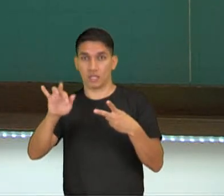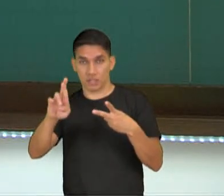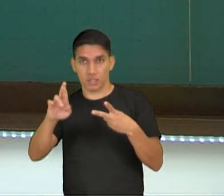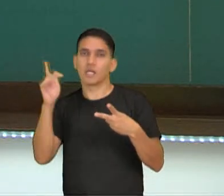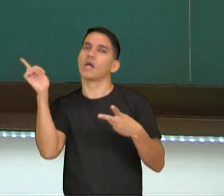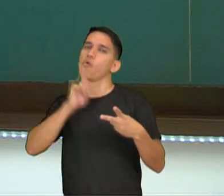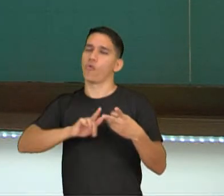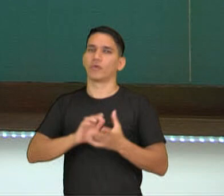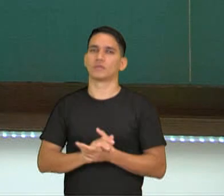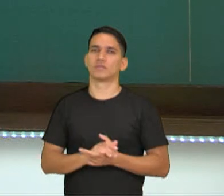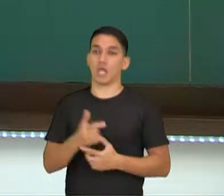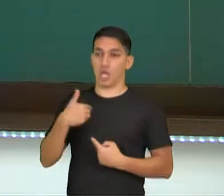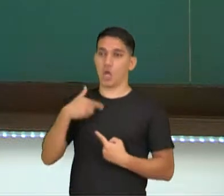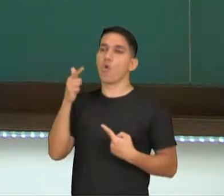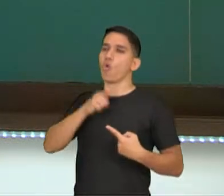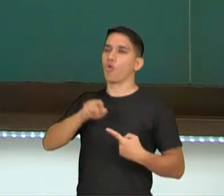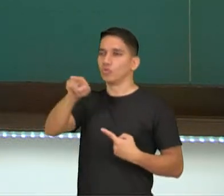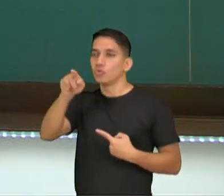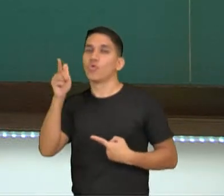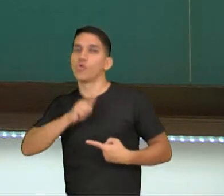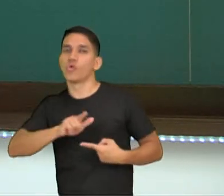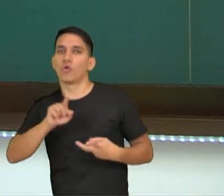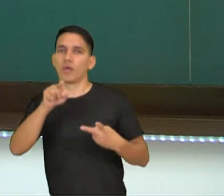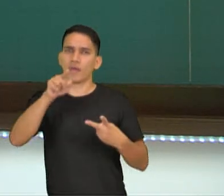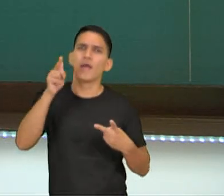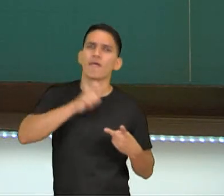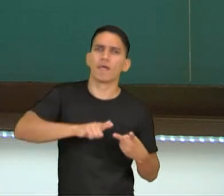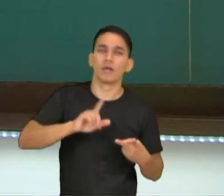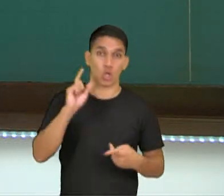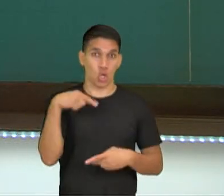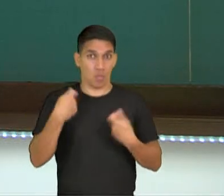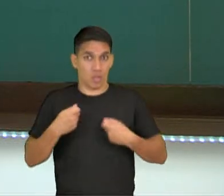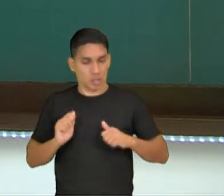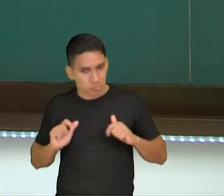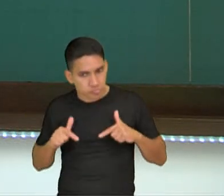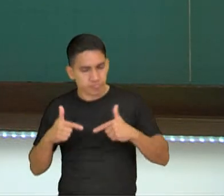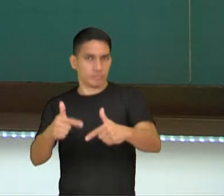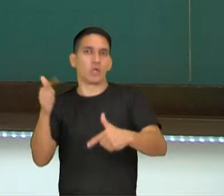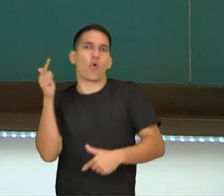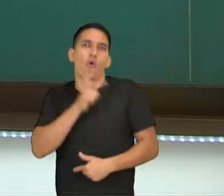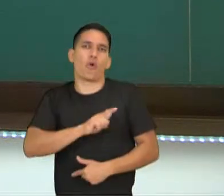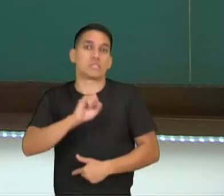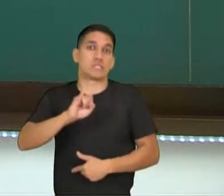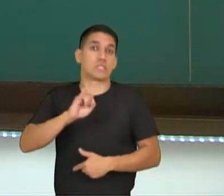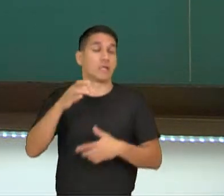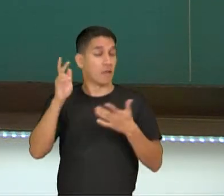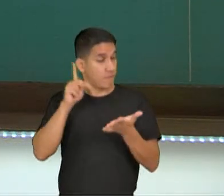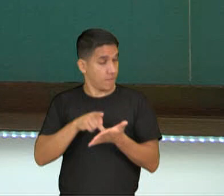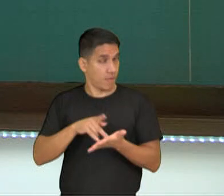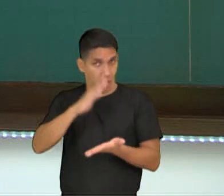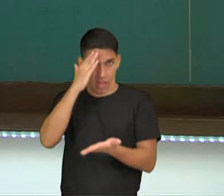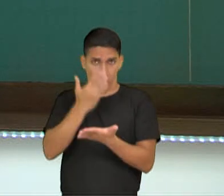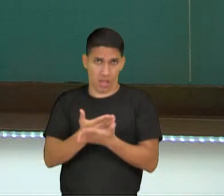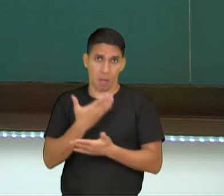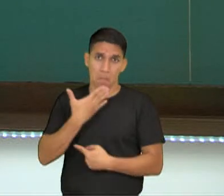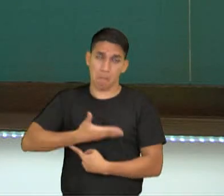nós conseguimos. Nós temos que lutar para conseguir aquilo que desejamos, se realmente acreditamos que faz bem para a nossa vida,